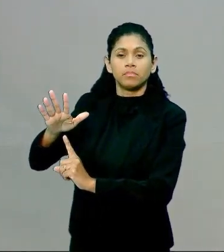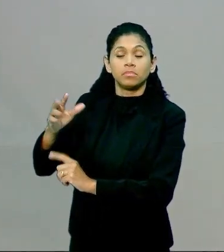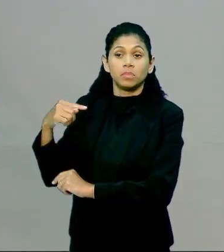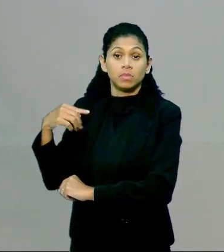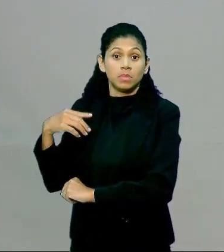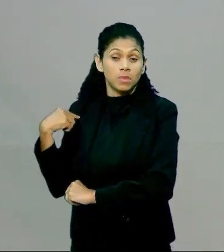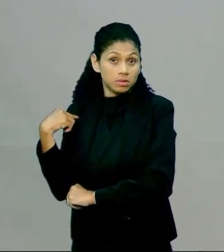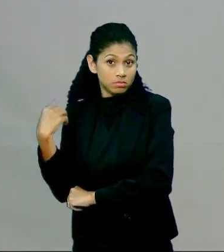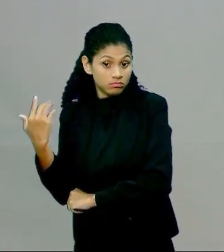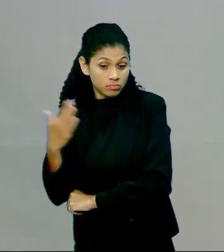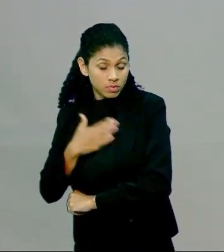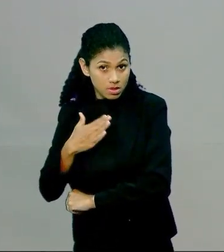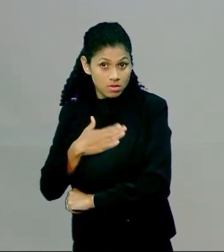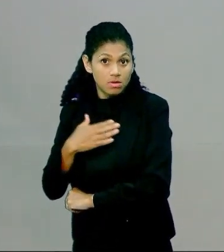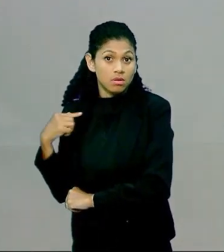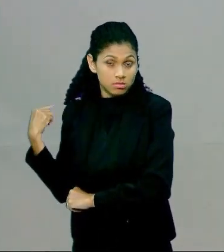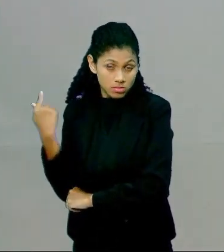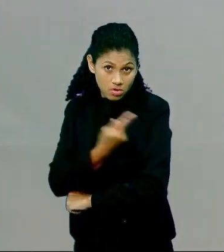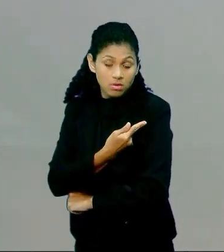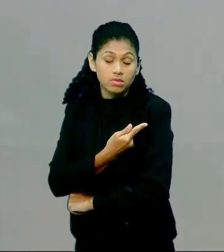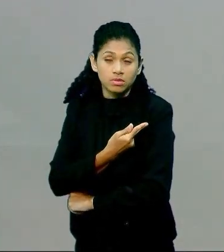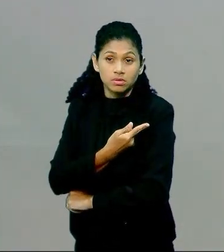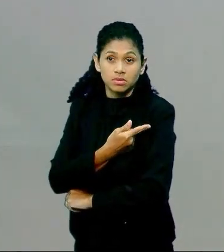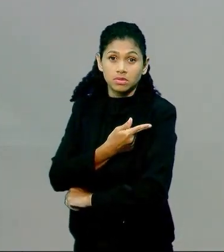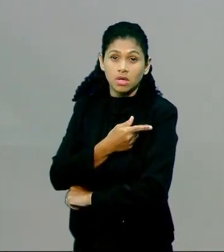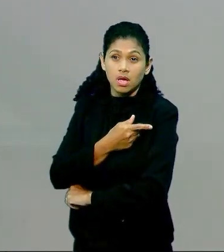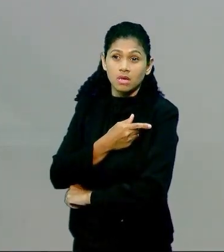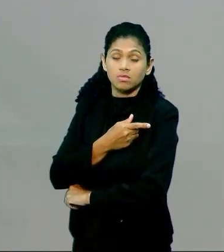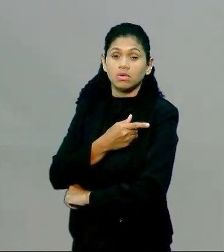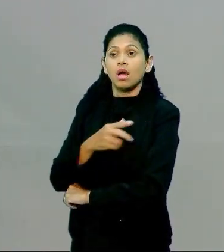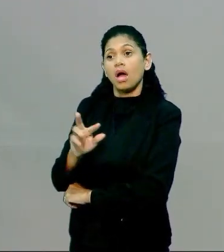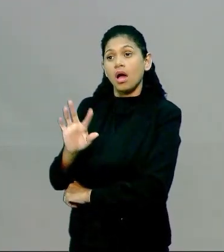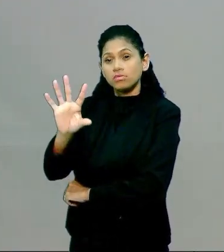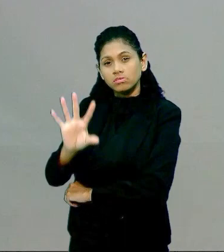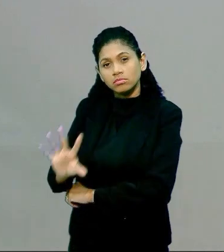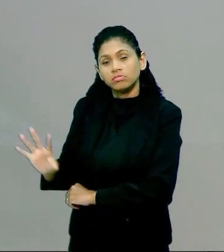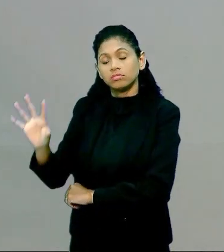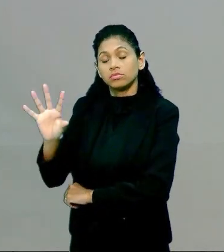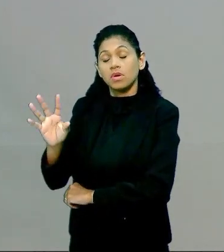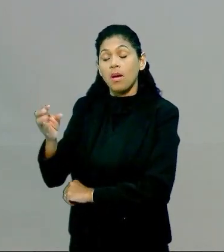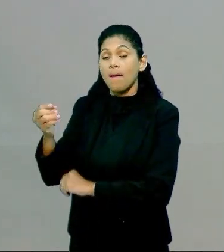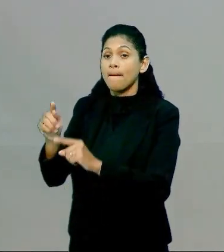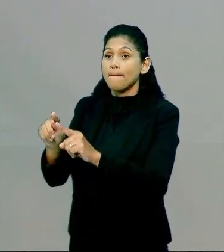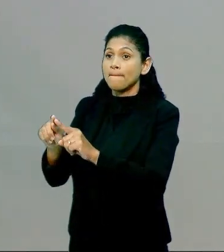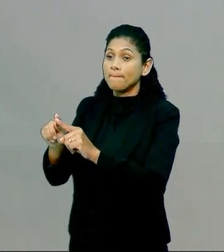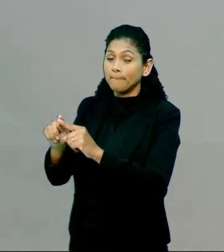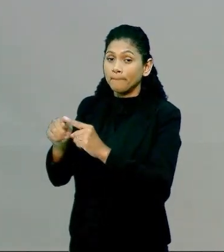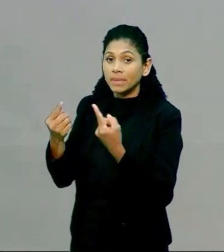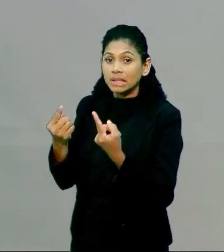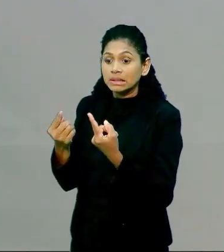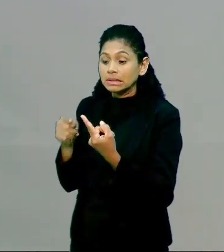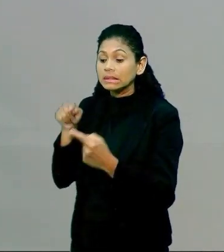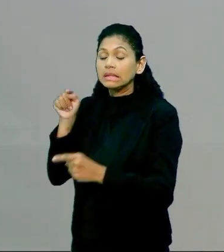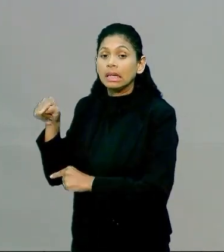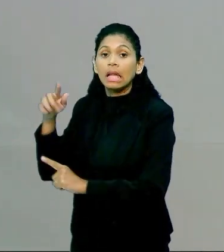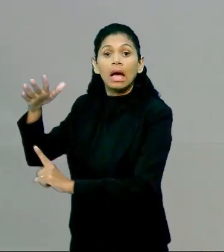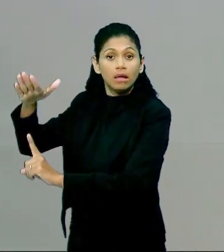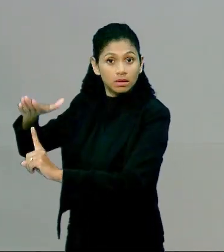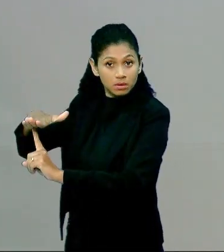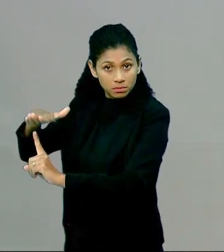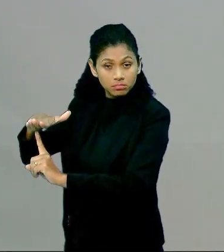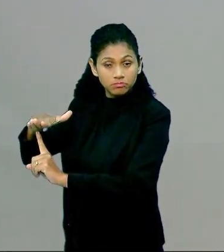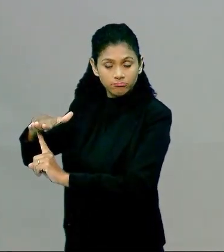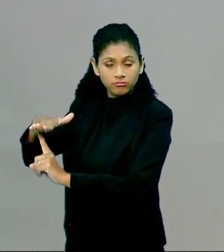regionalizado, talvez a gente não vivencie tanto, mas para quem está inserido naquele contexto é popular, visto que isso faz parte do dia a dia, faz parte